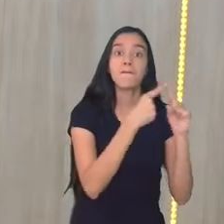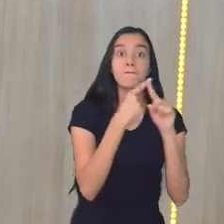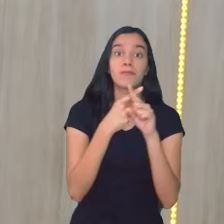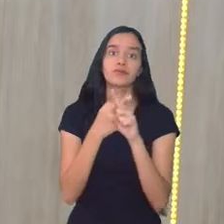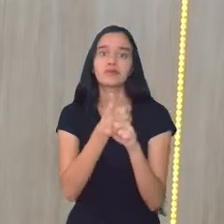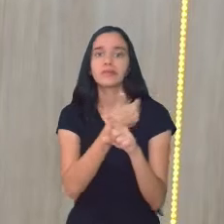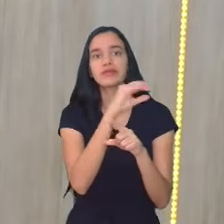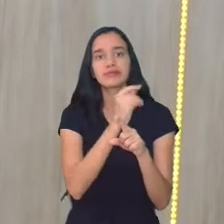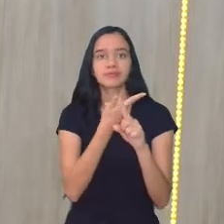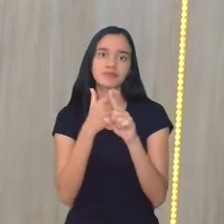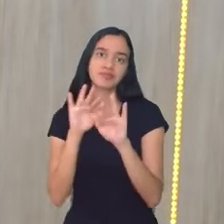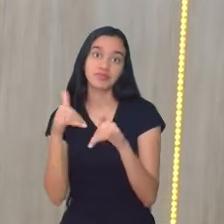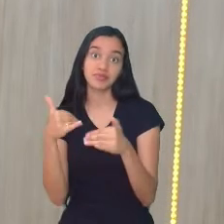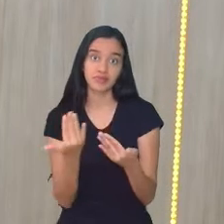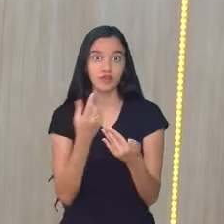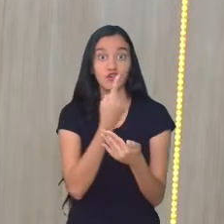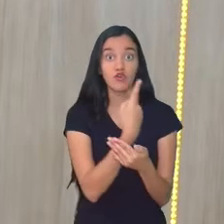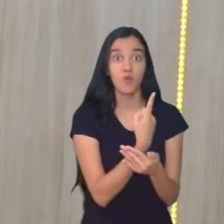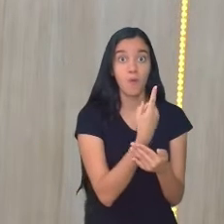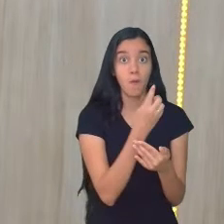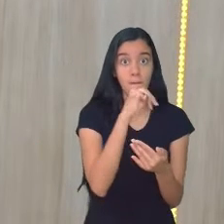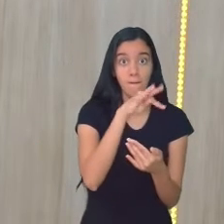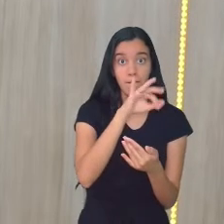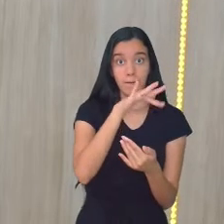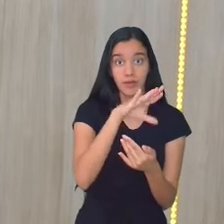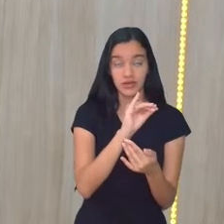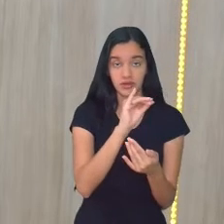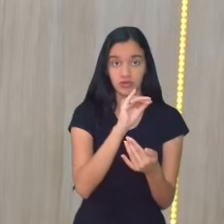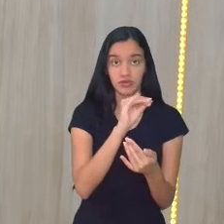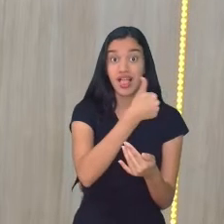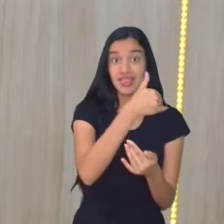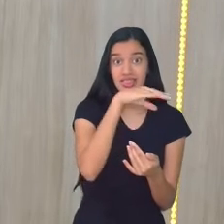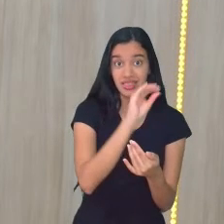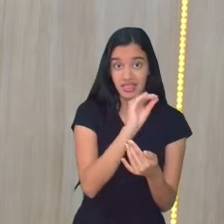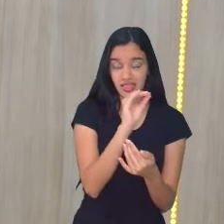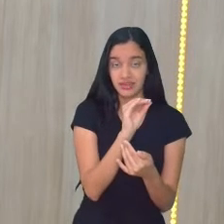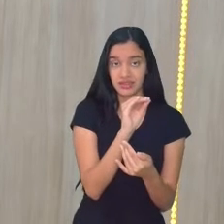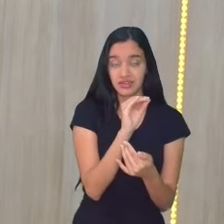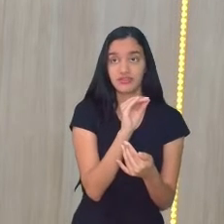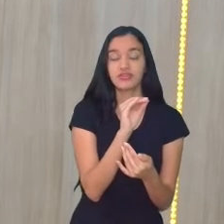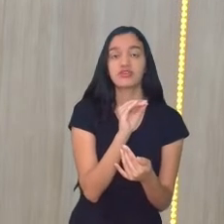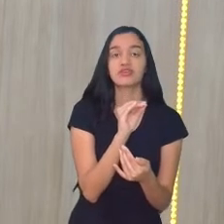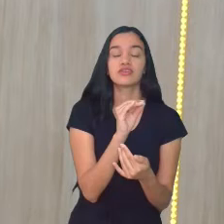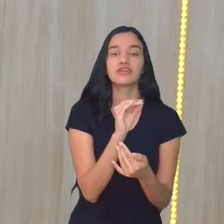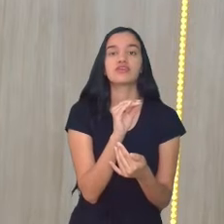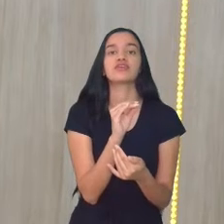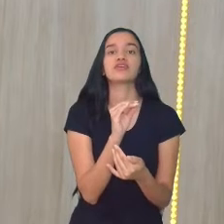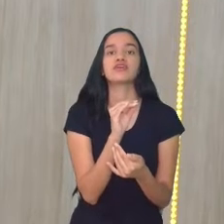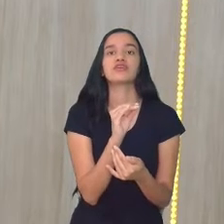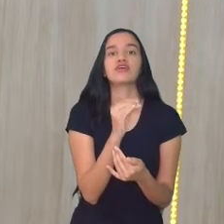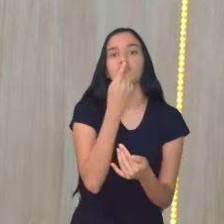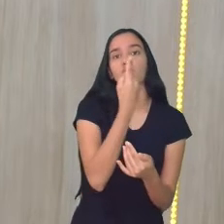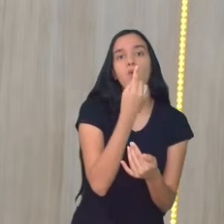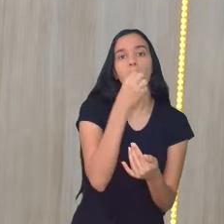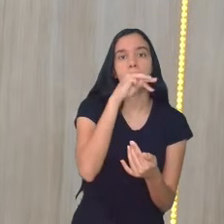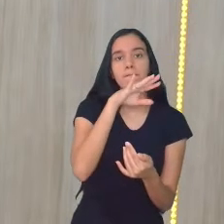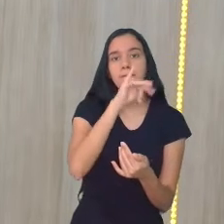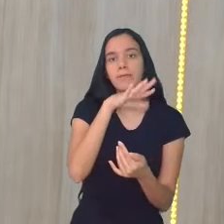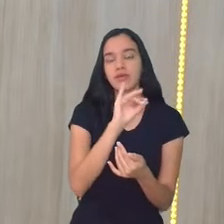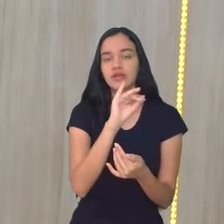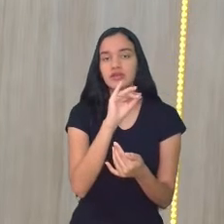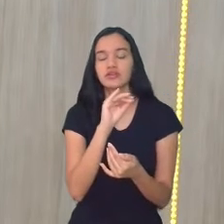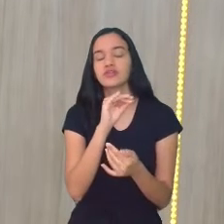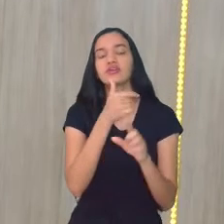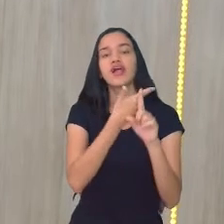por 10. Então, 1 metro vai ser 10 decímetros. 1 metro vai ser